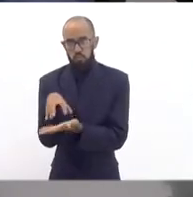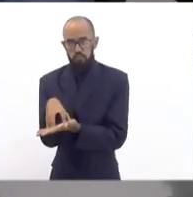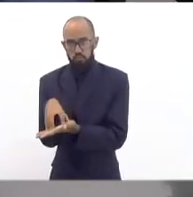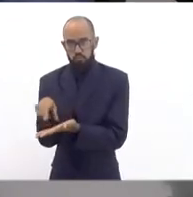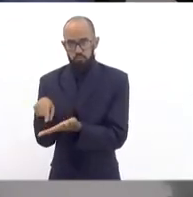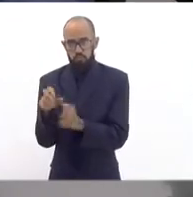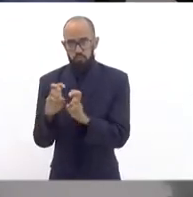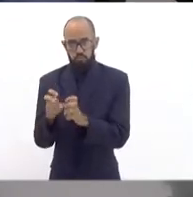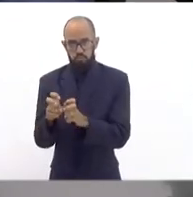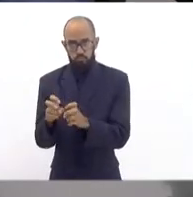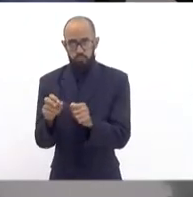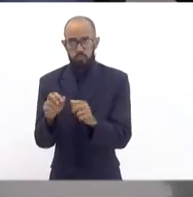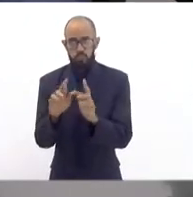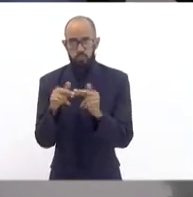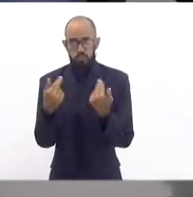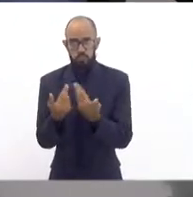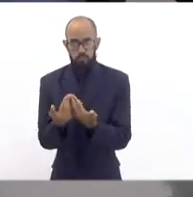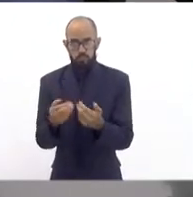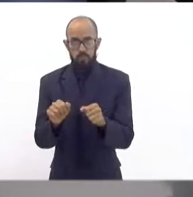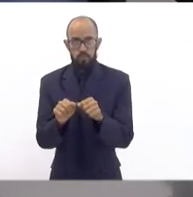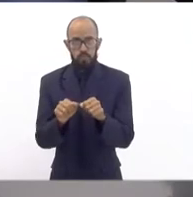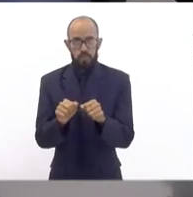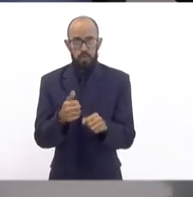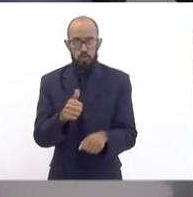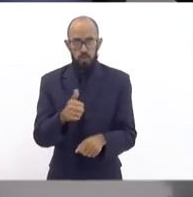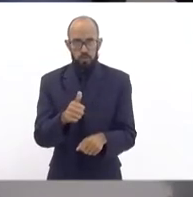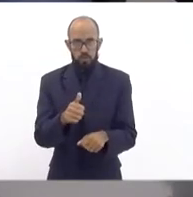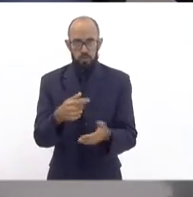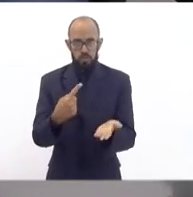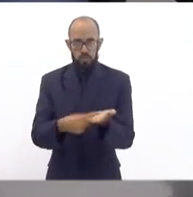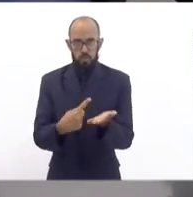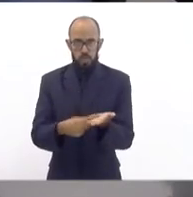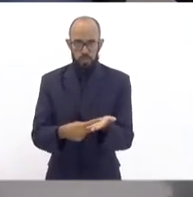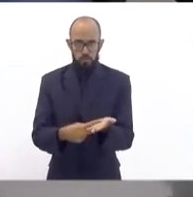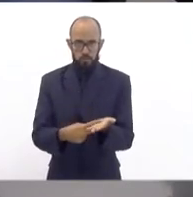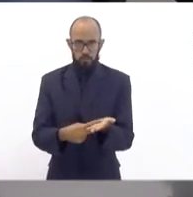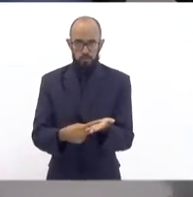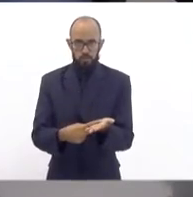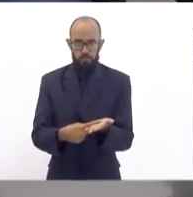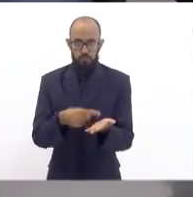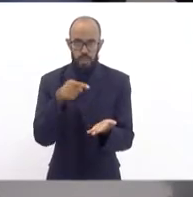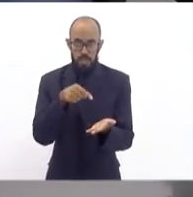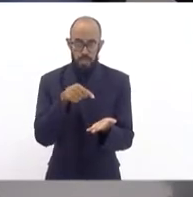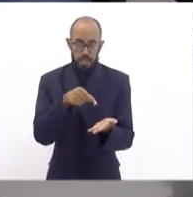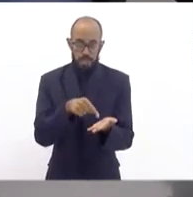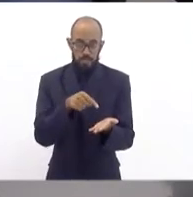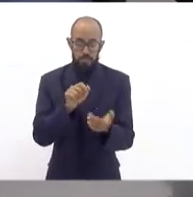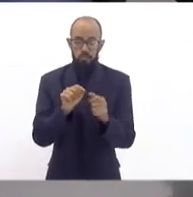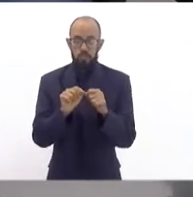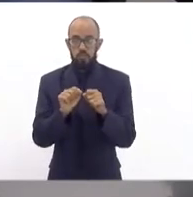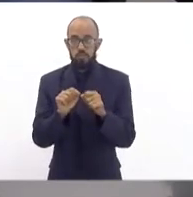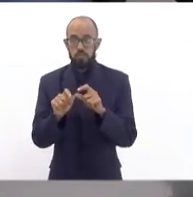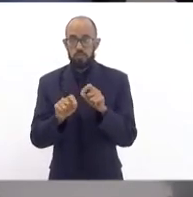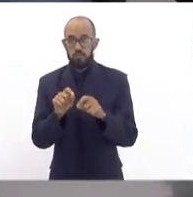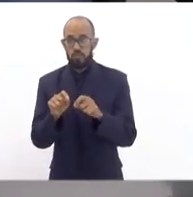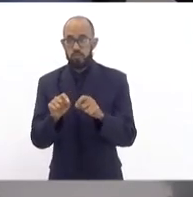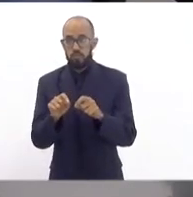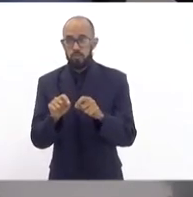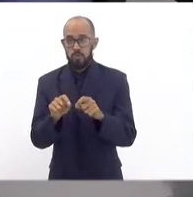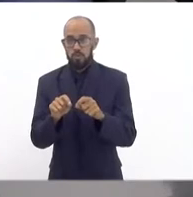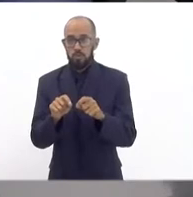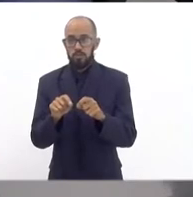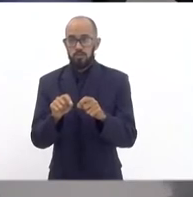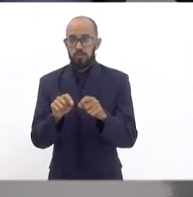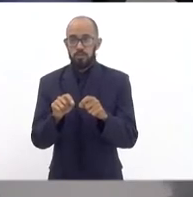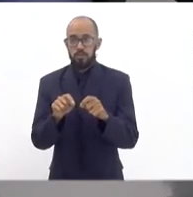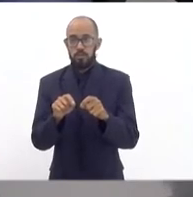efetivaram o 11º termo aditivo. Esse 11º aditivo, o que ele fez? Ele repartiu